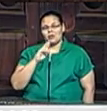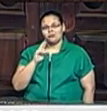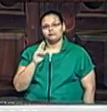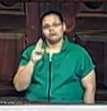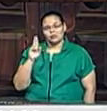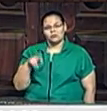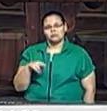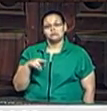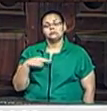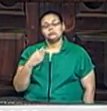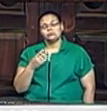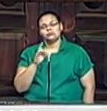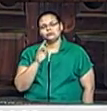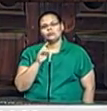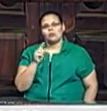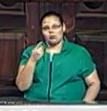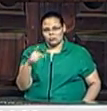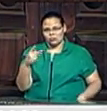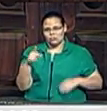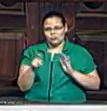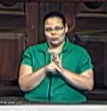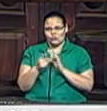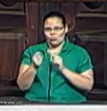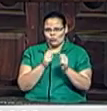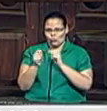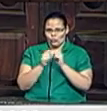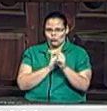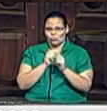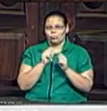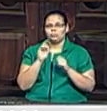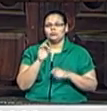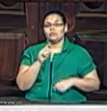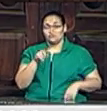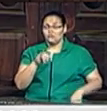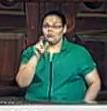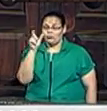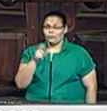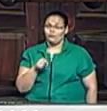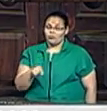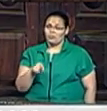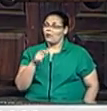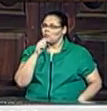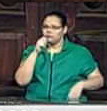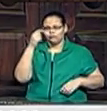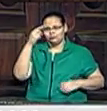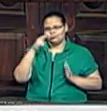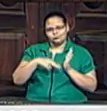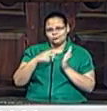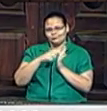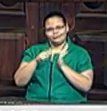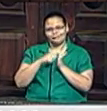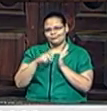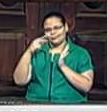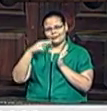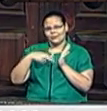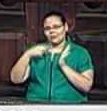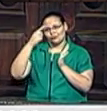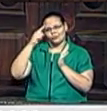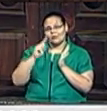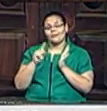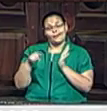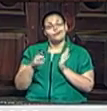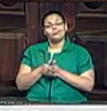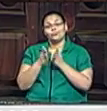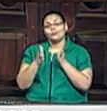suas condições econômicas. Exemplo, se você é analfabeto, a sua severidade de pobreza é